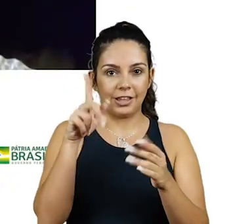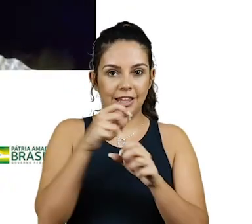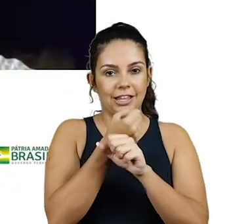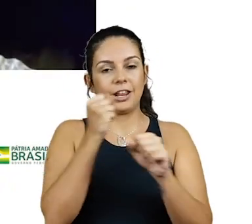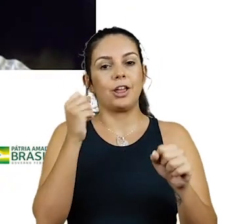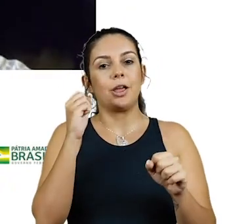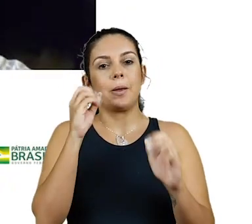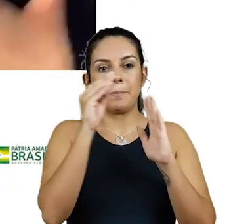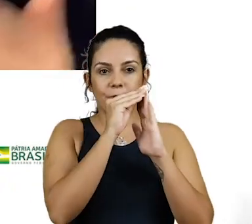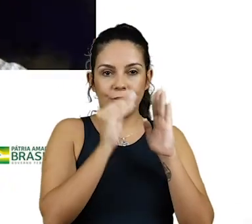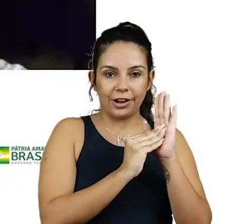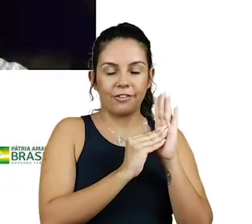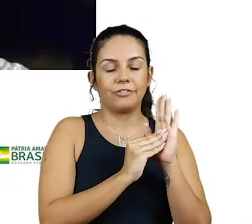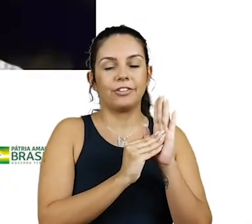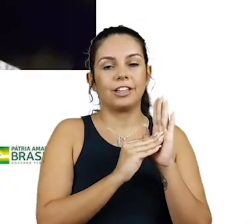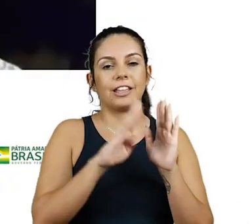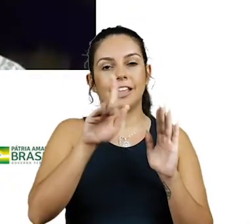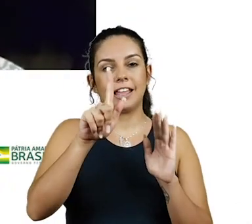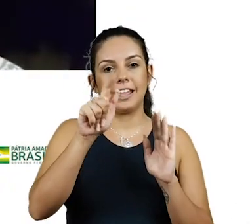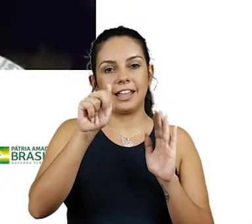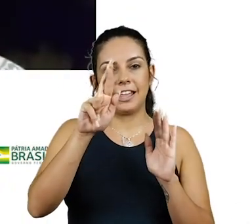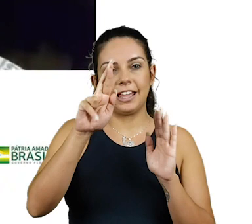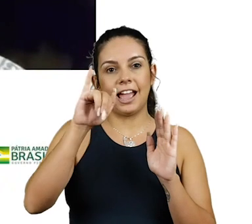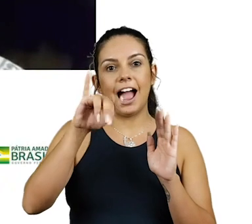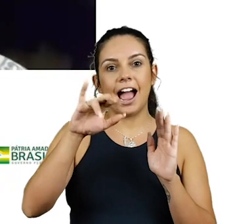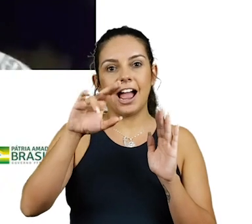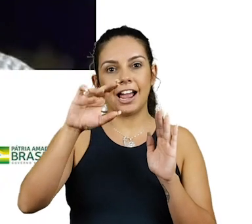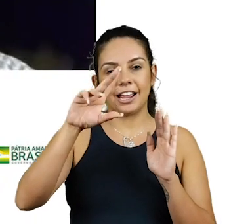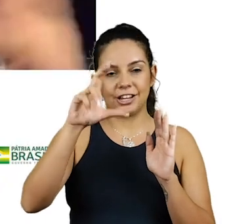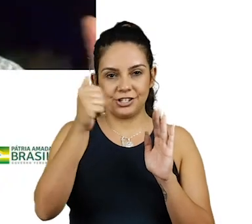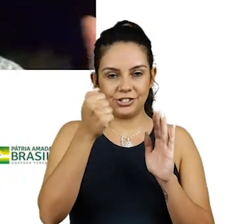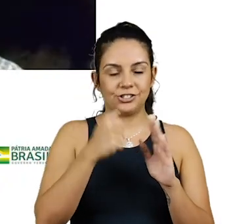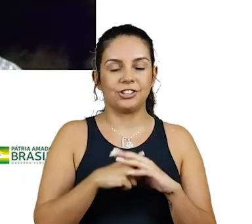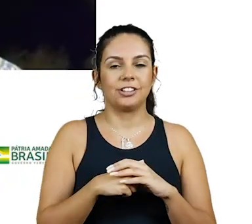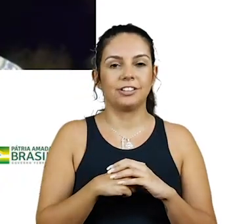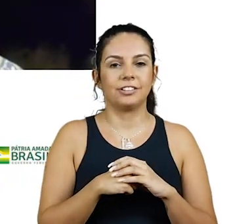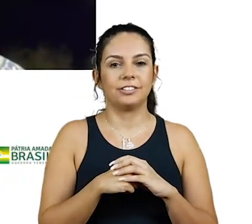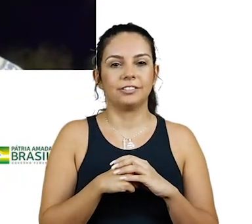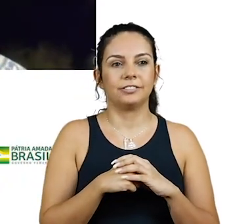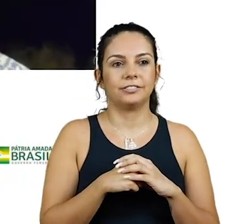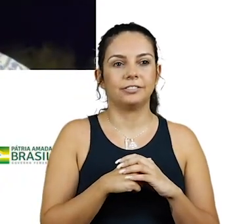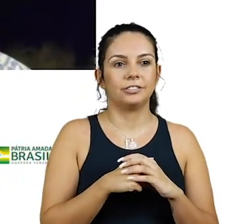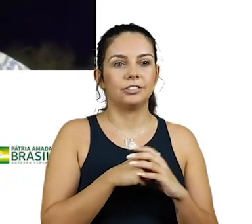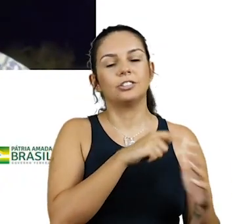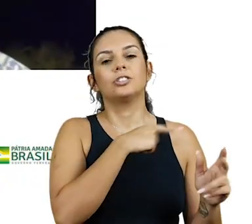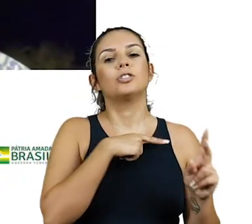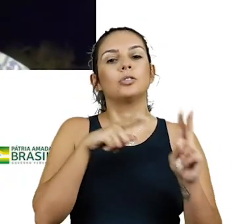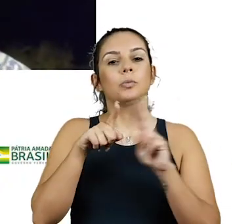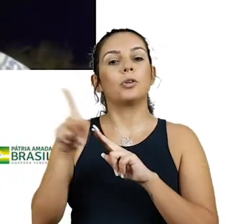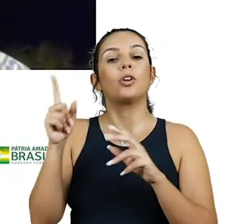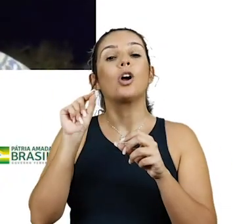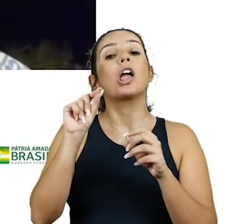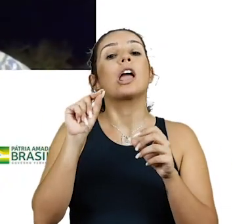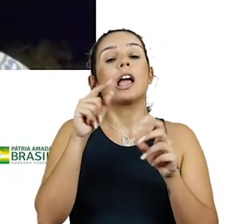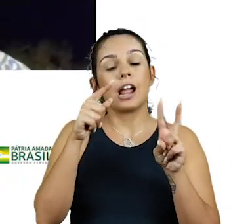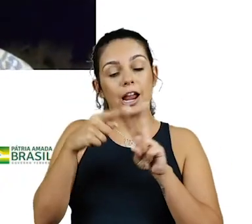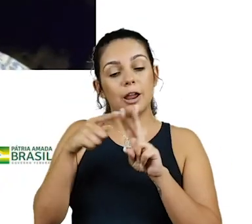grande biografia do Garrincha, do Rui Castro, é claro. Mas você conta a história do hotel, obviamente, que pulou aí. O que aconteceu no